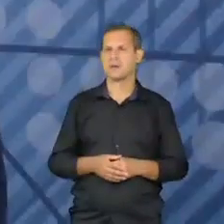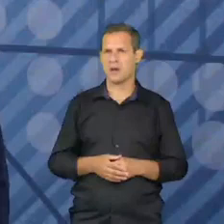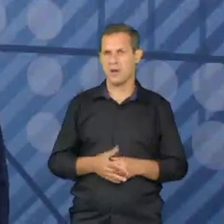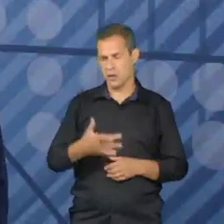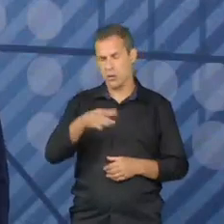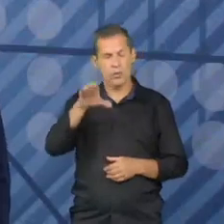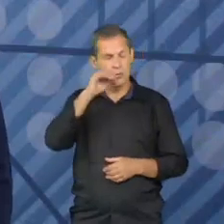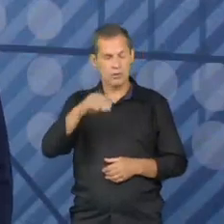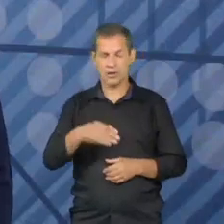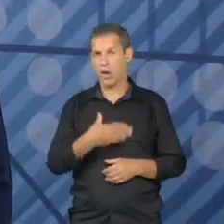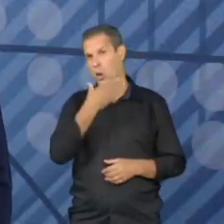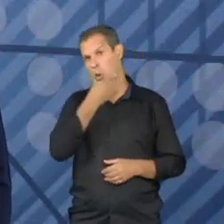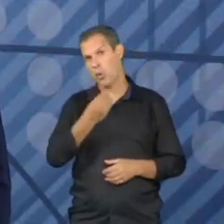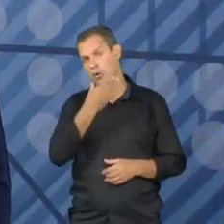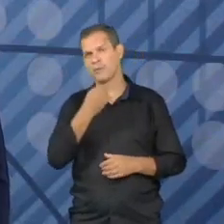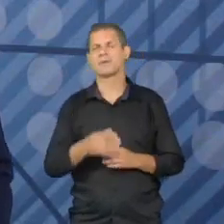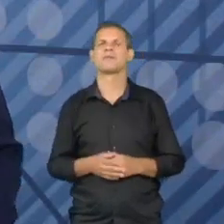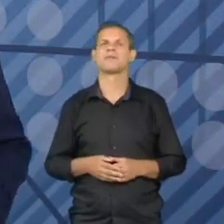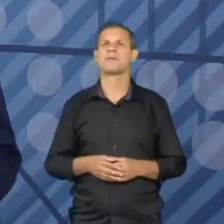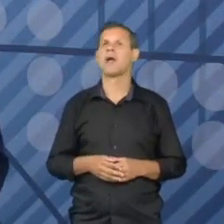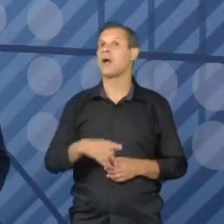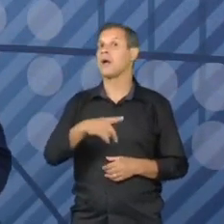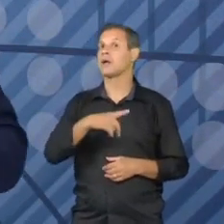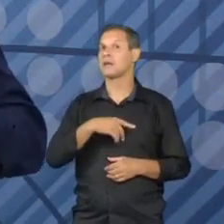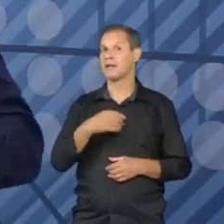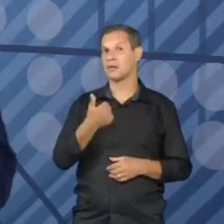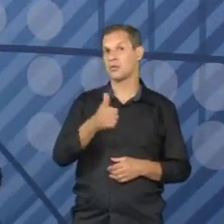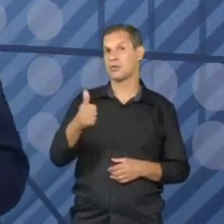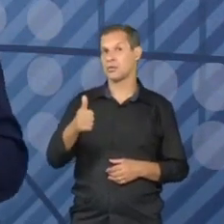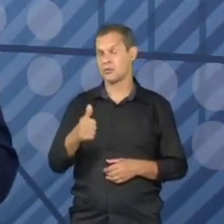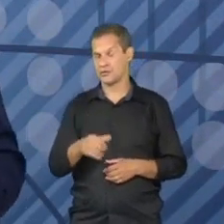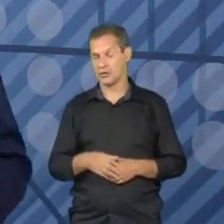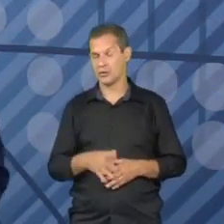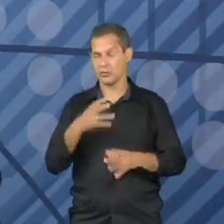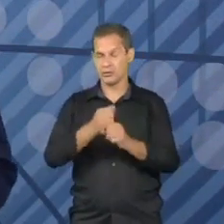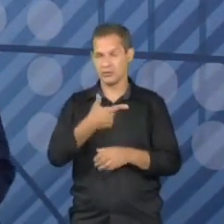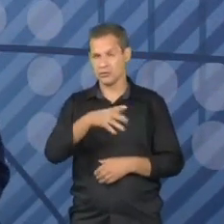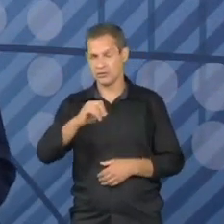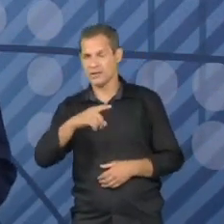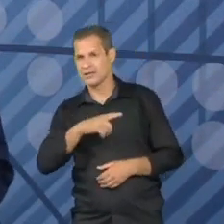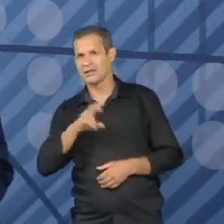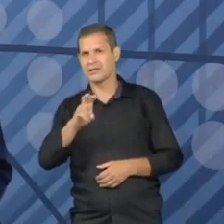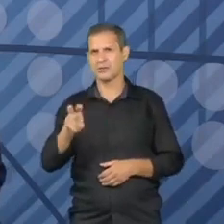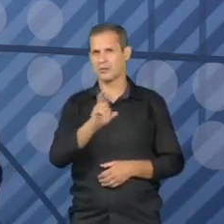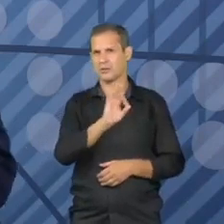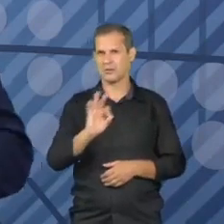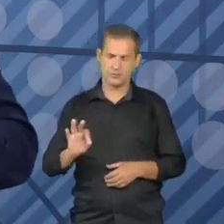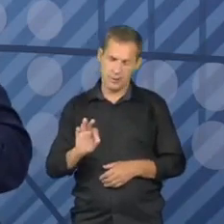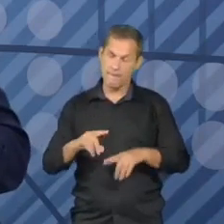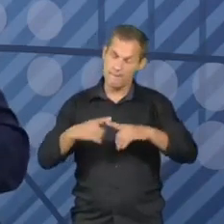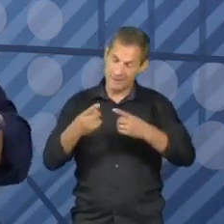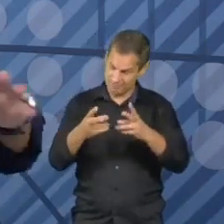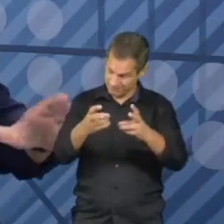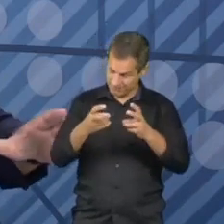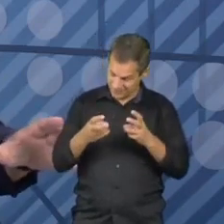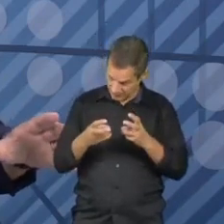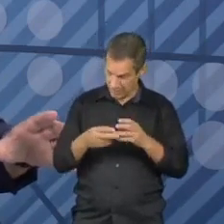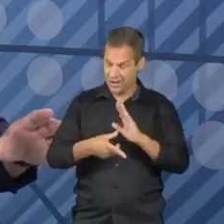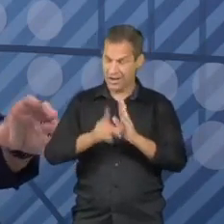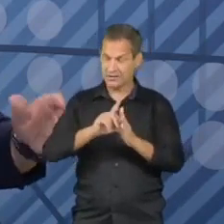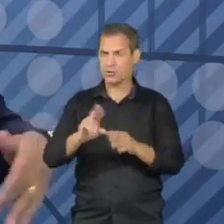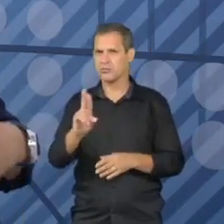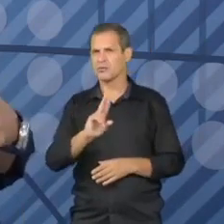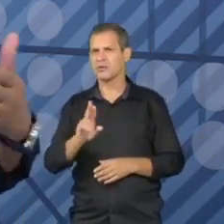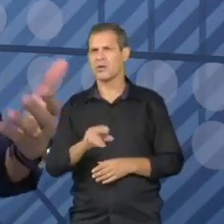tenha o sexo masculino. Então, tenho 11 num total de 20, vai dar 55%. Então, perceba, antes a gente